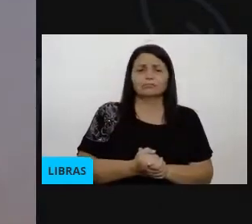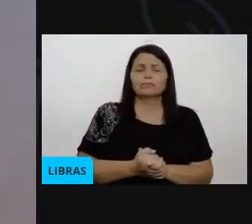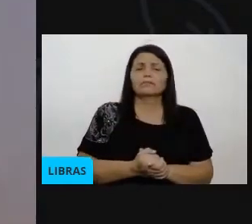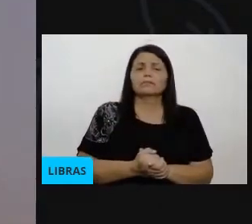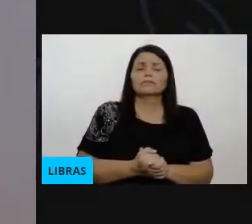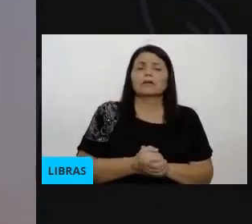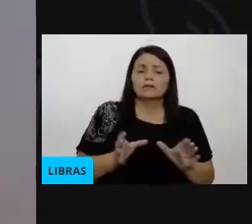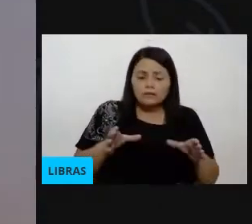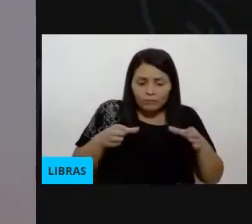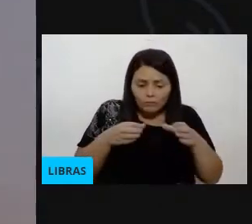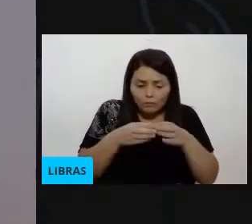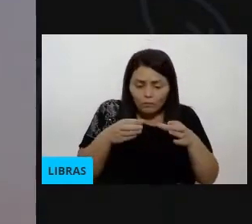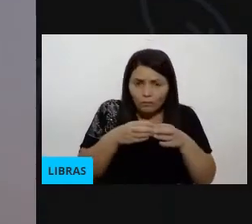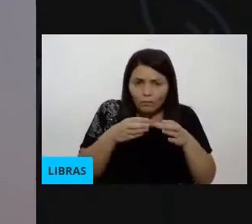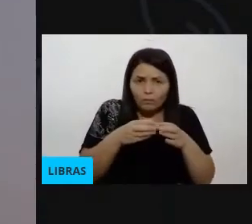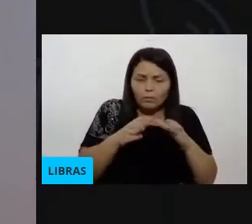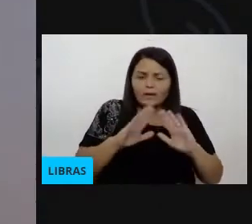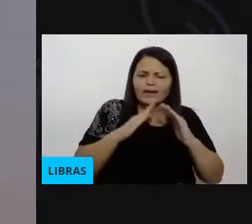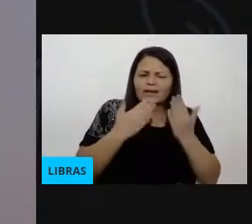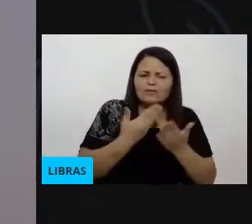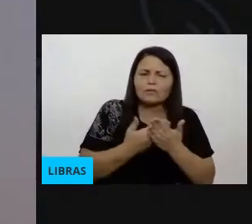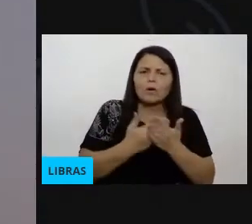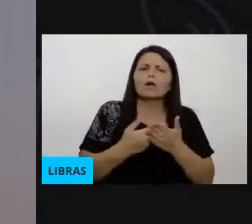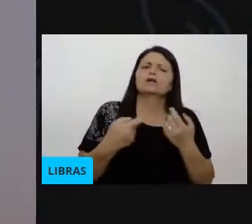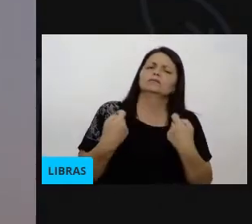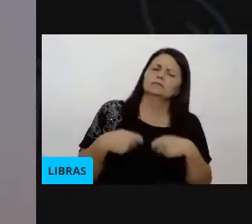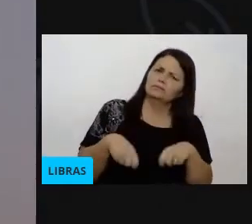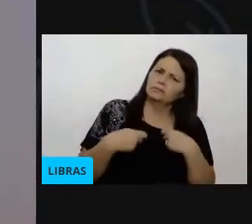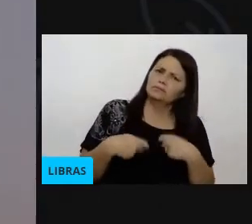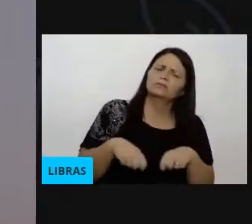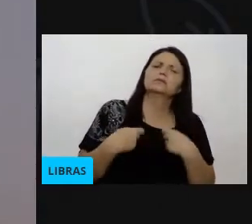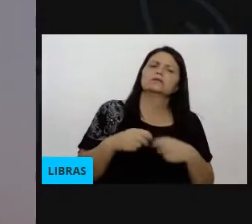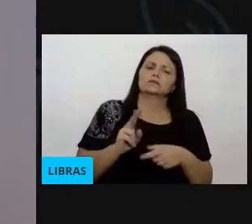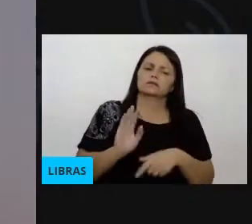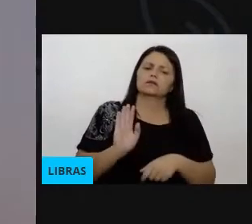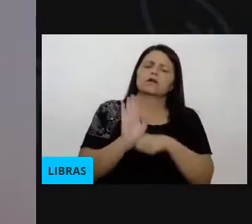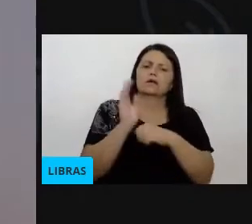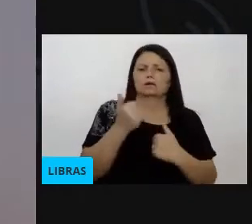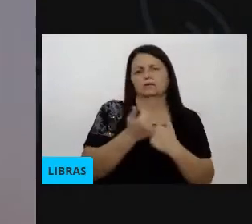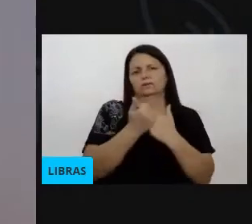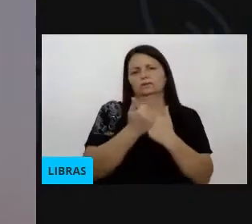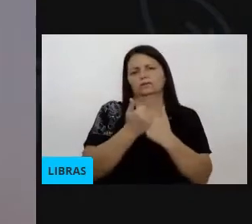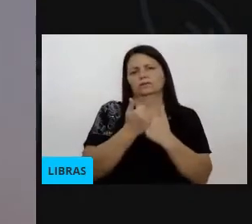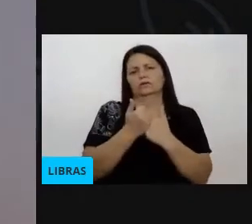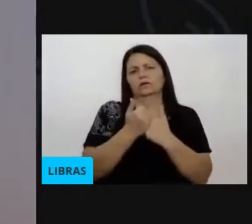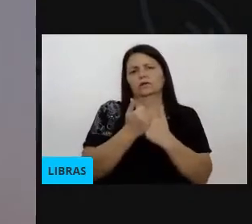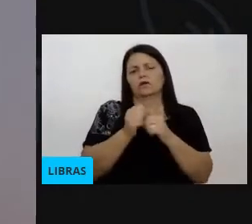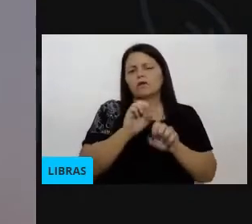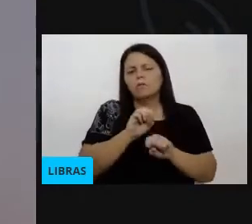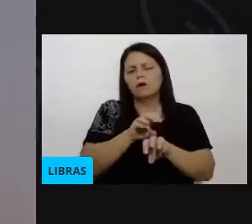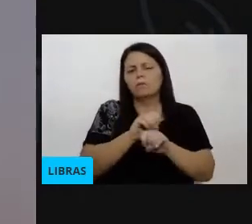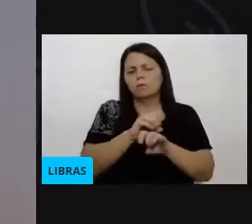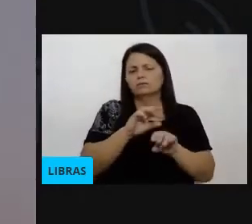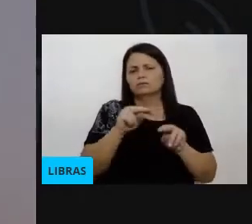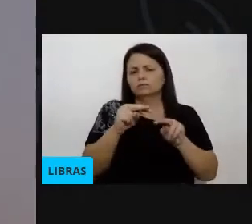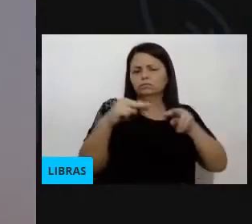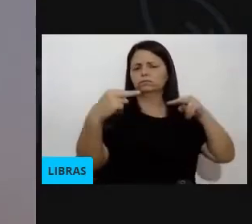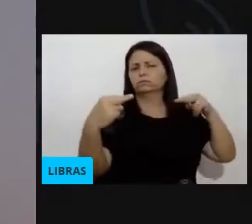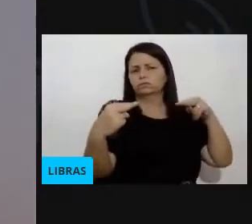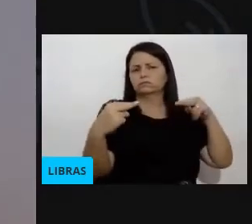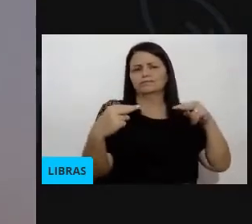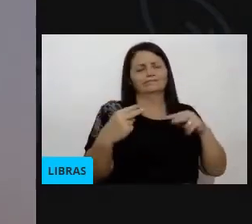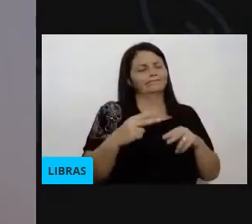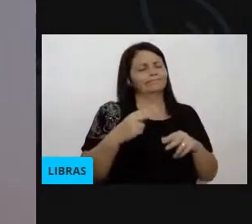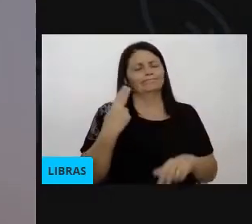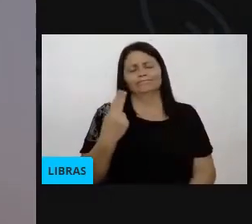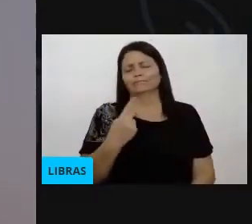são grupos que a escola tem que dar conta de atender. O segmento remoto não vai resolver isso. E eles vão